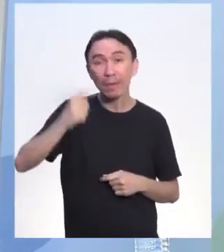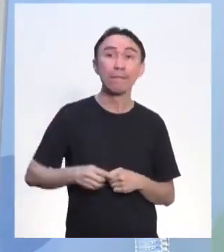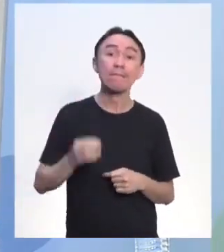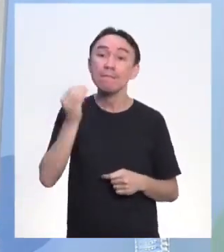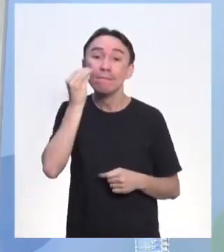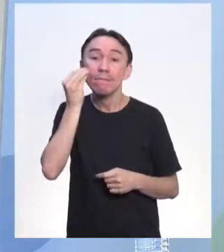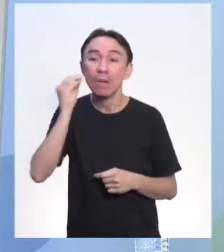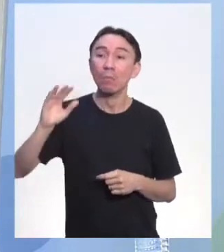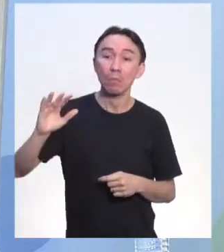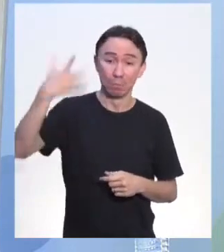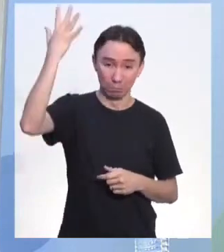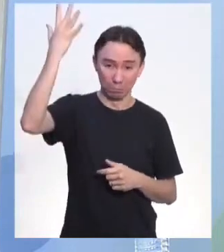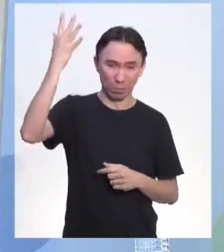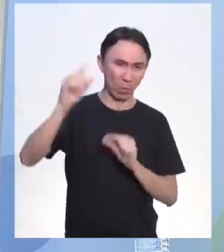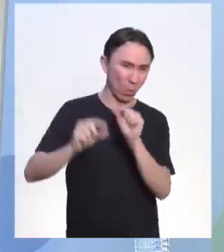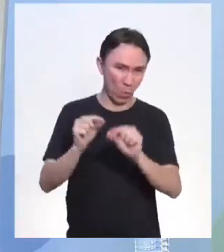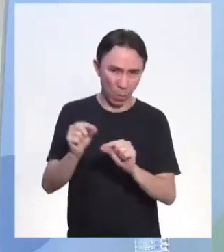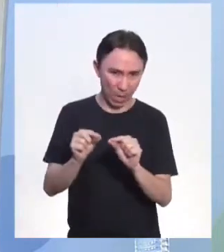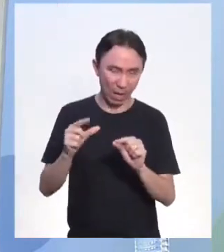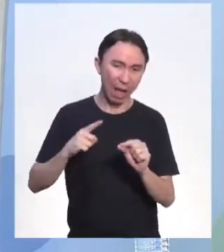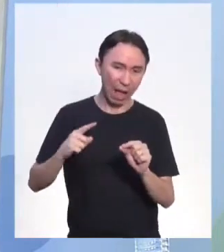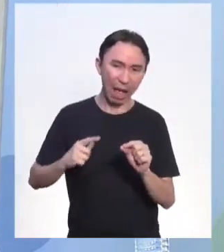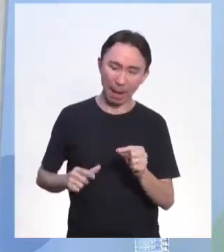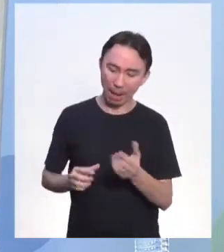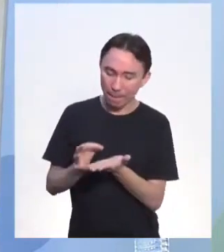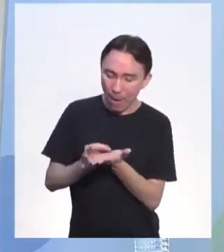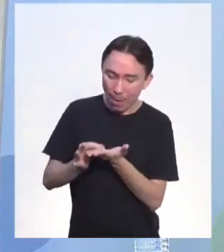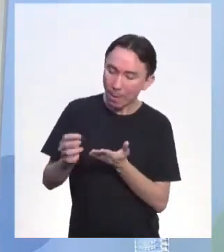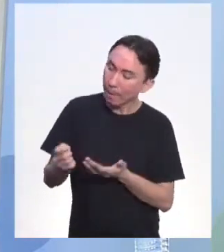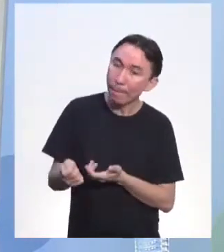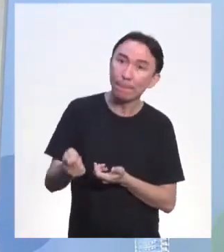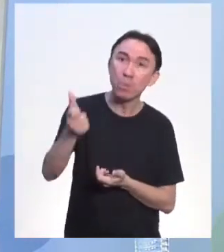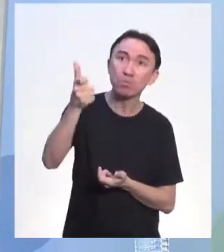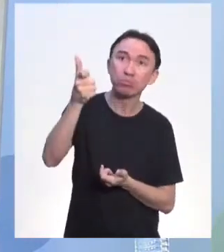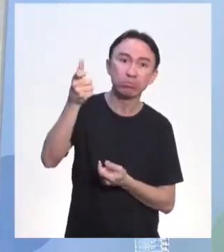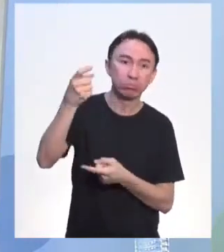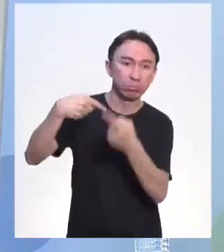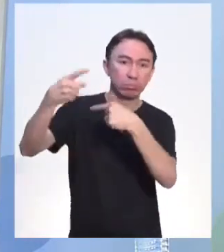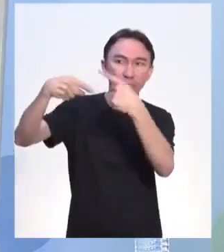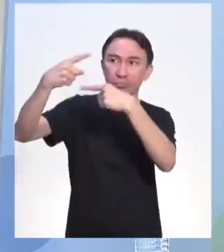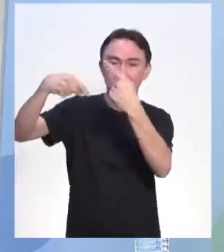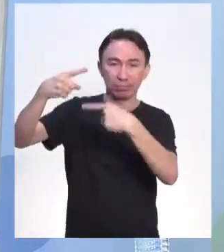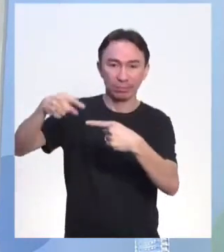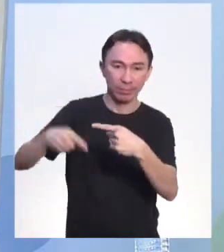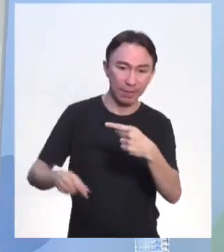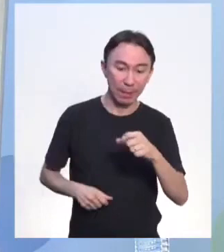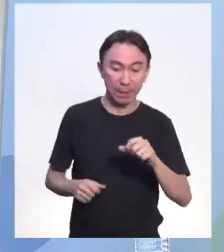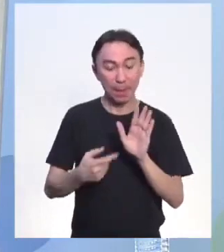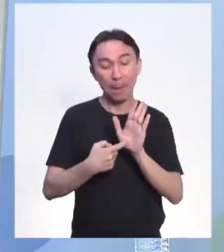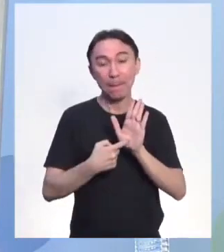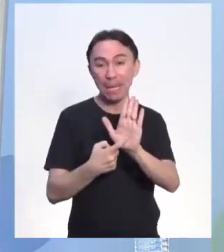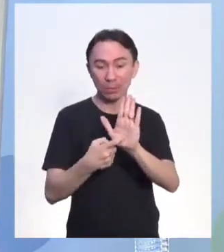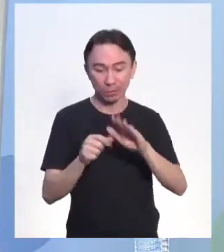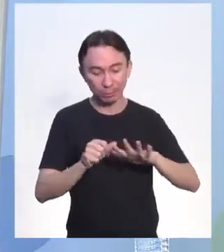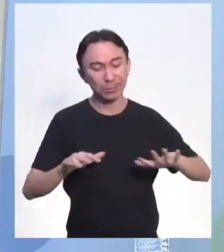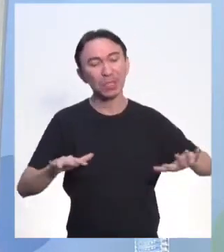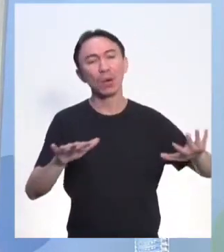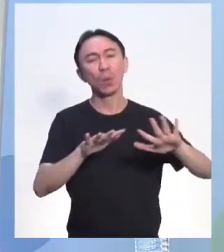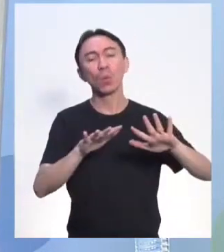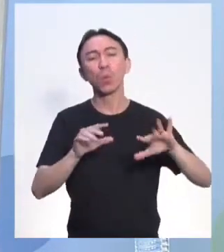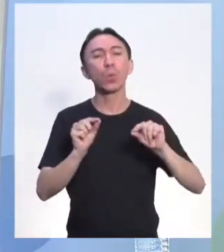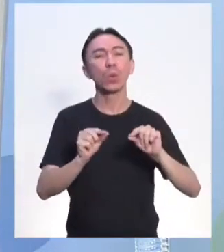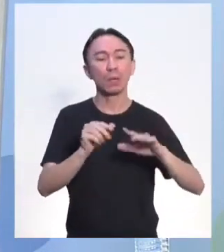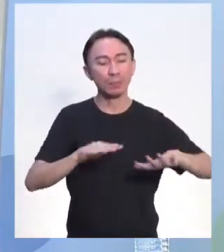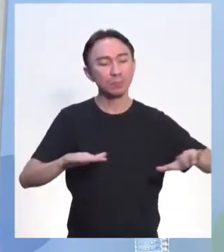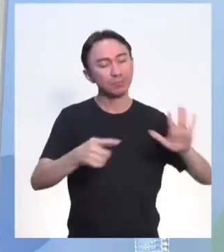eu tenho para pensar ali no exercício? Ah, é o lançamento da moeda. Ok. Espaço amostral. Esse você tem que anotar. Qual é o meu espaço amostral?